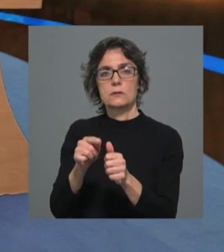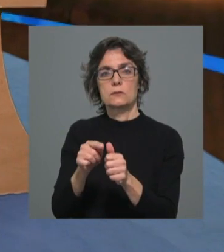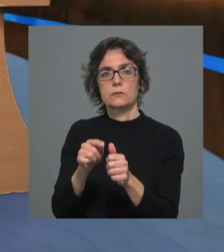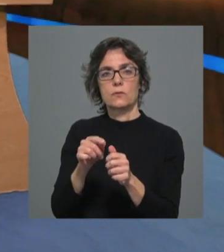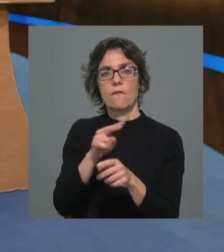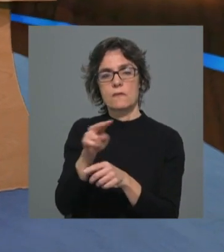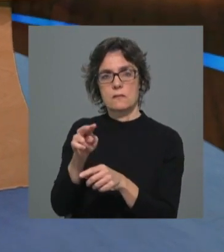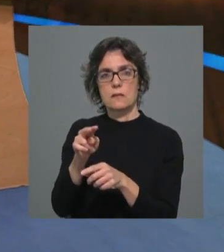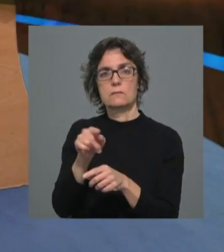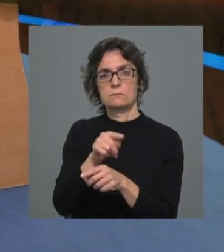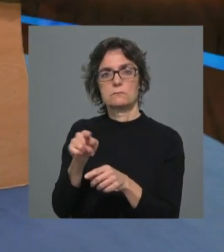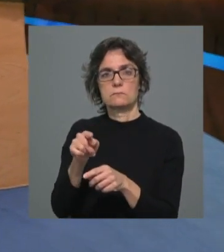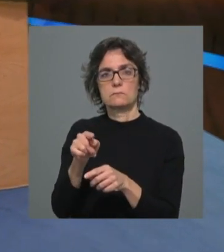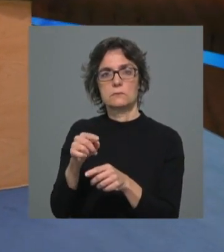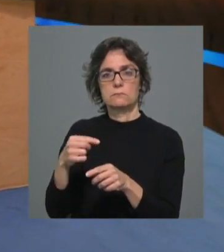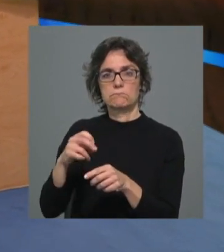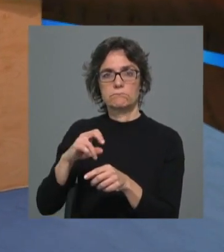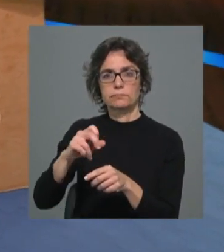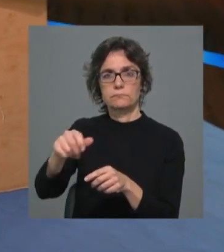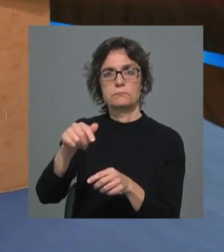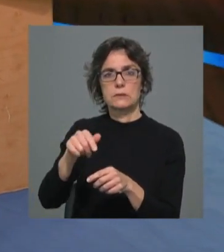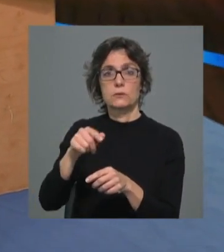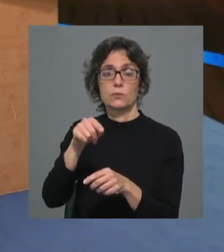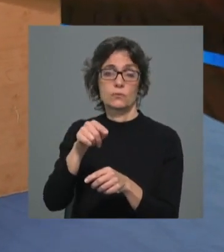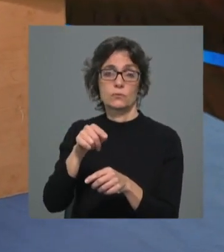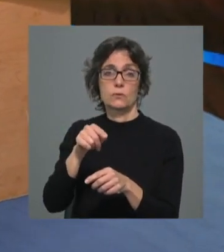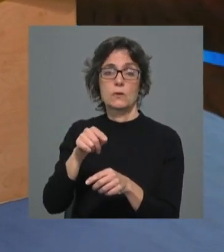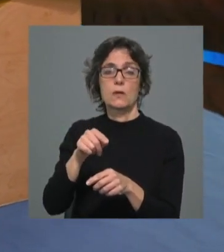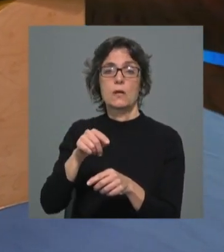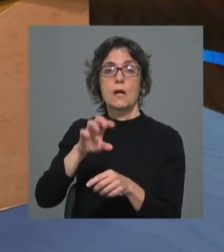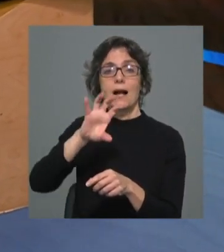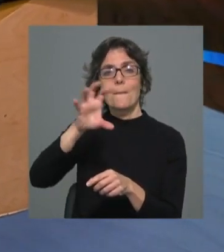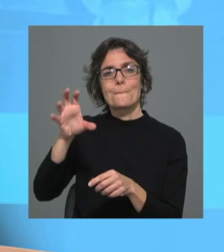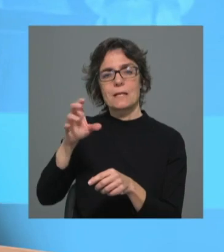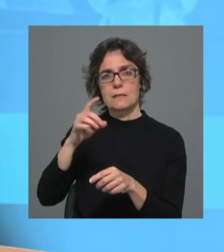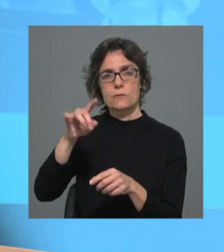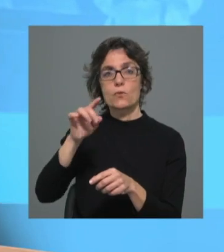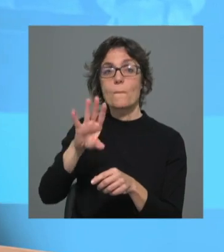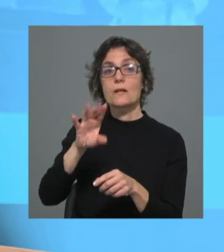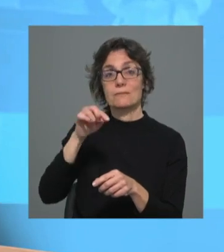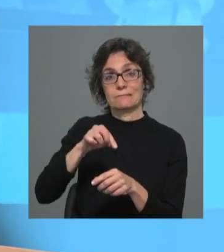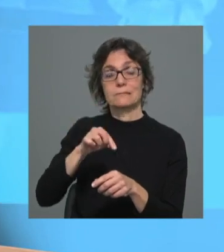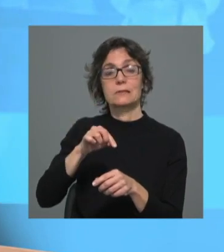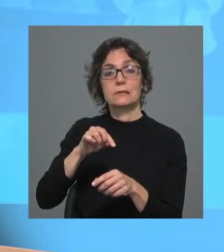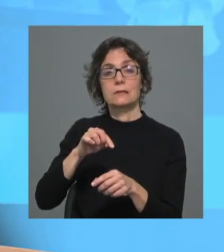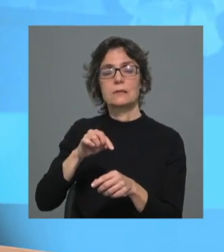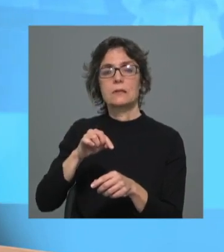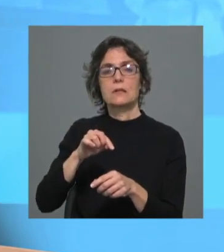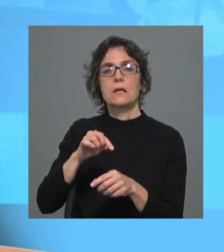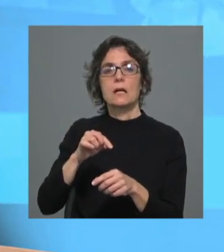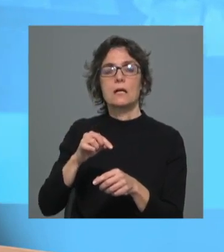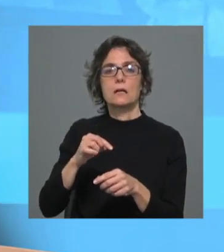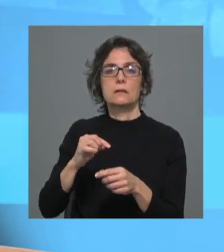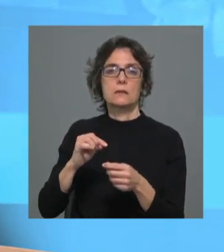ia concretizando. Não estiveste a acompanhar nos países em concreto, mas aqui, a nível da redação de notícias